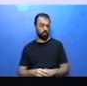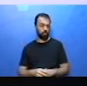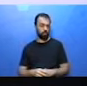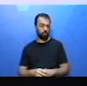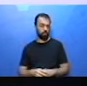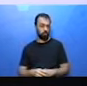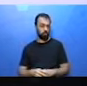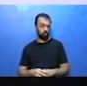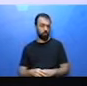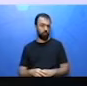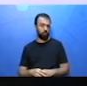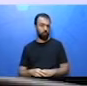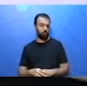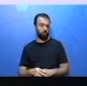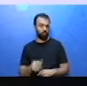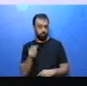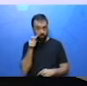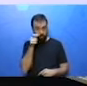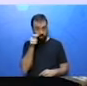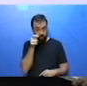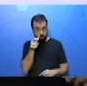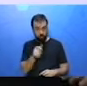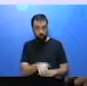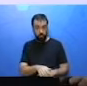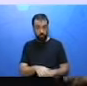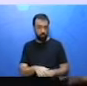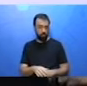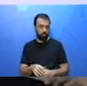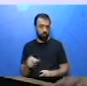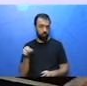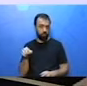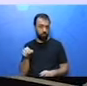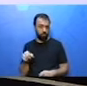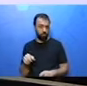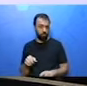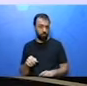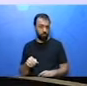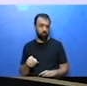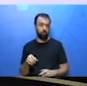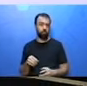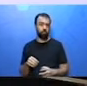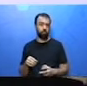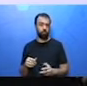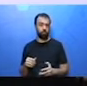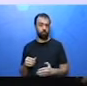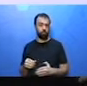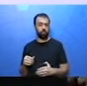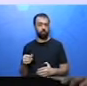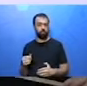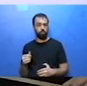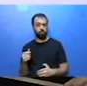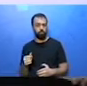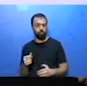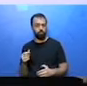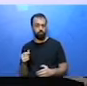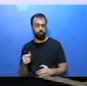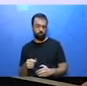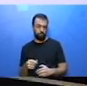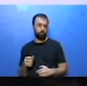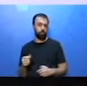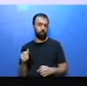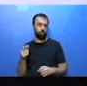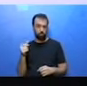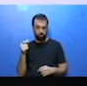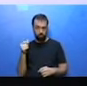então observa em que ela tem uma quantidade maior de notas mas as notas delas